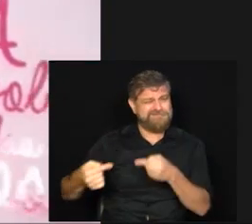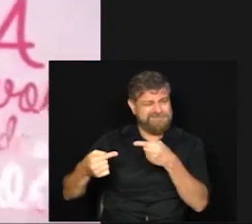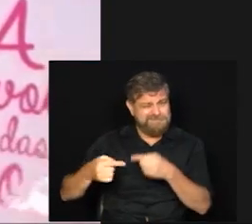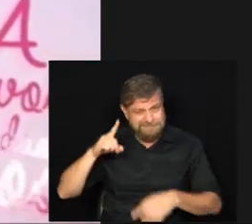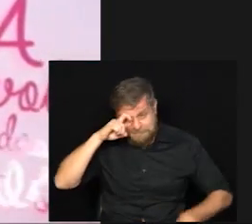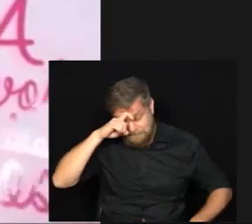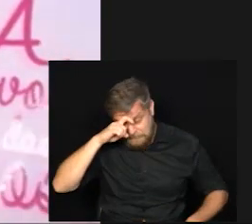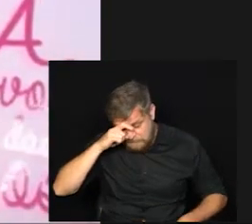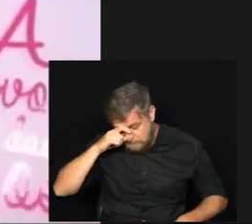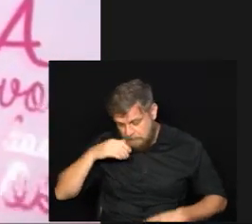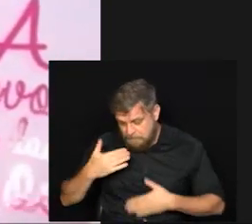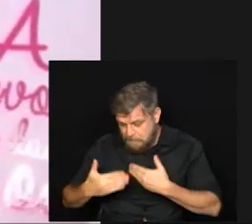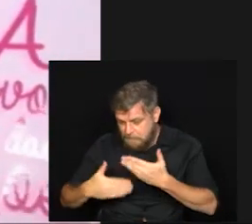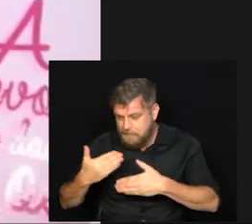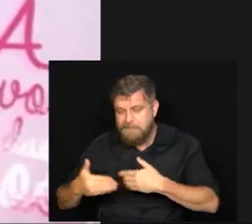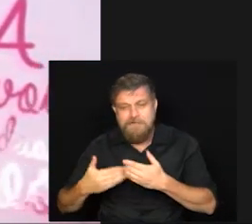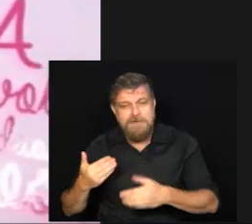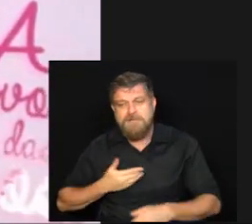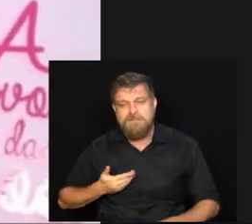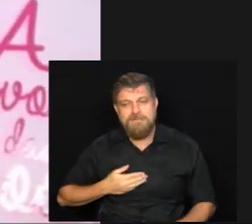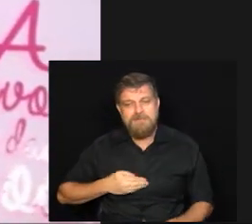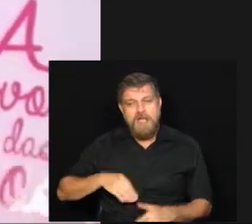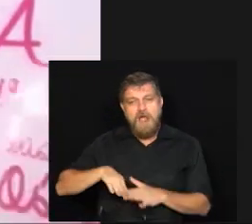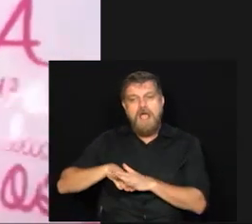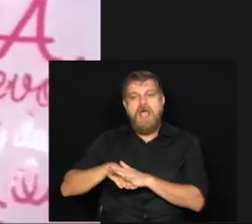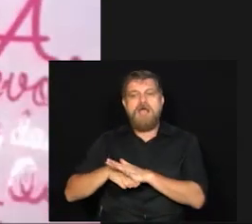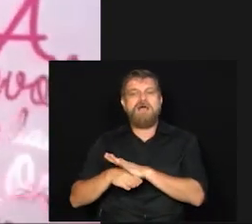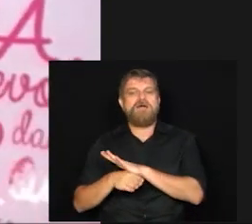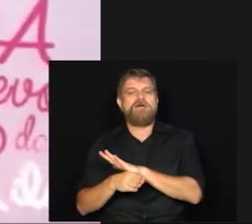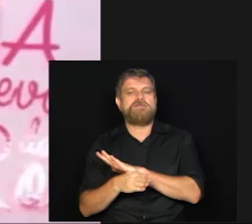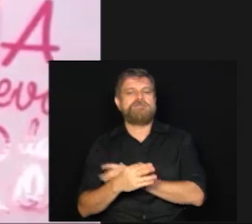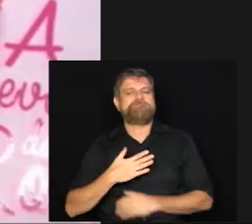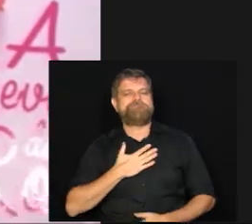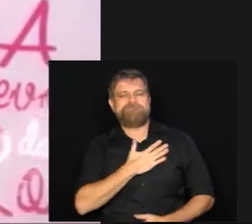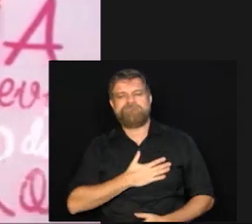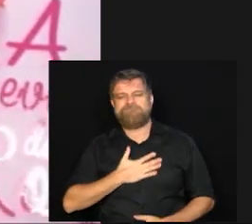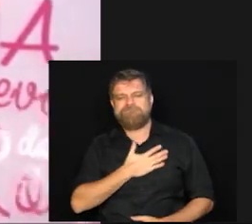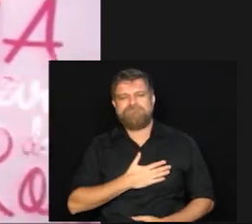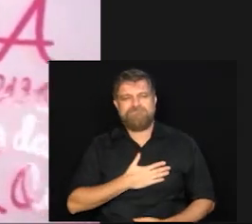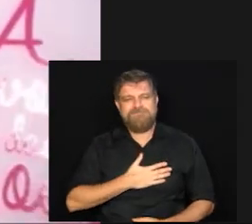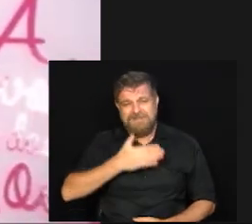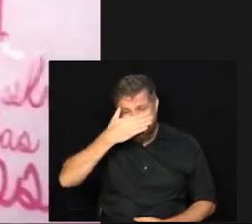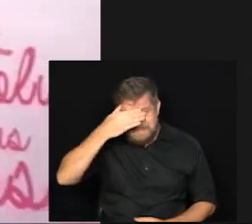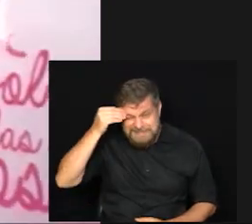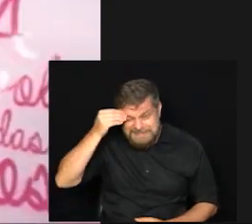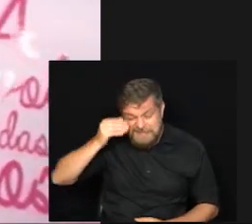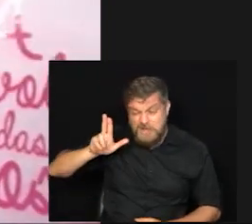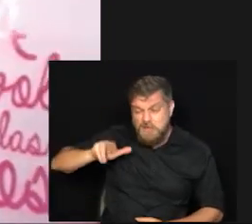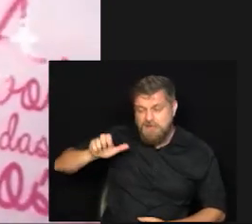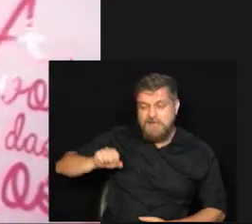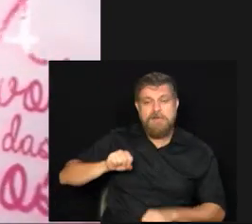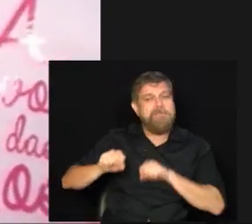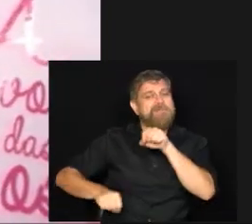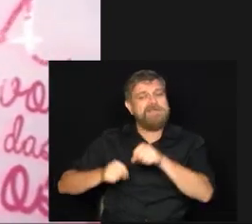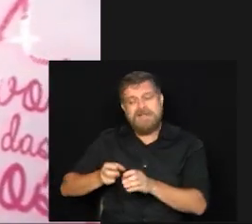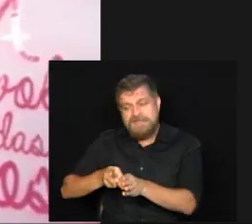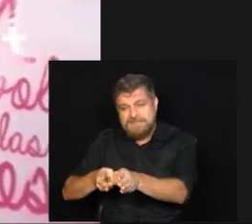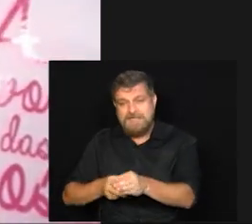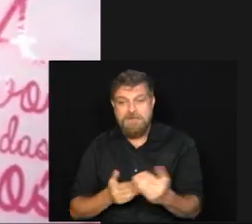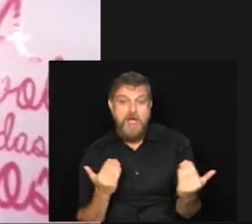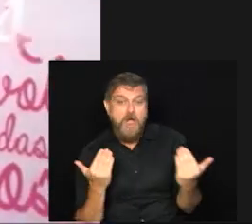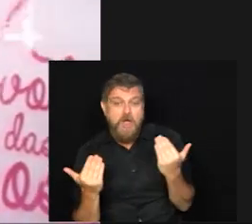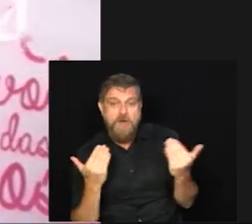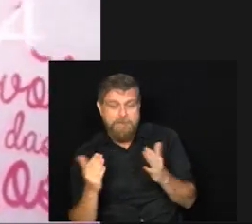mas depois que a gente aprende e pega o gosto pela coisa, já foi, você nunca mais vai esquecer. E com o livro é a